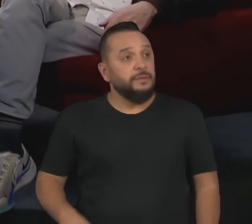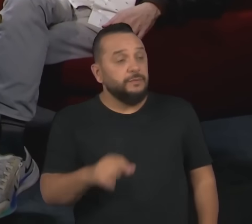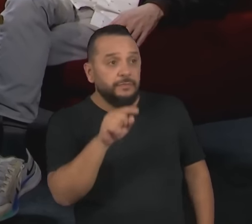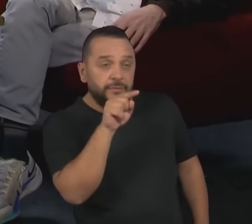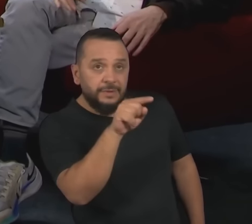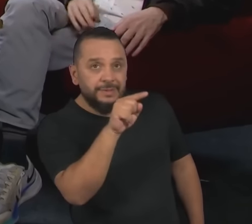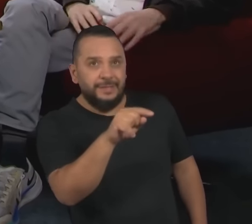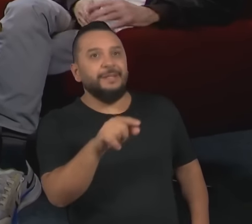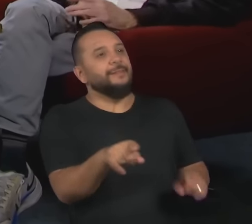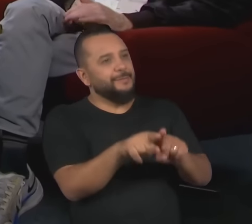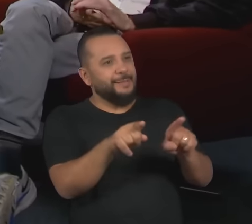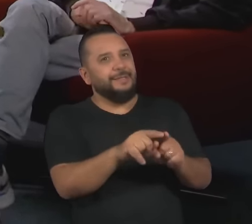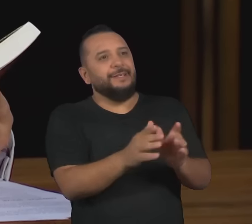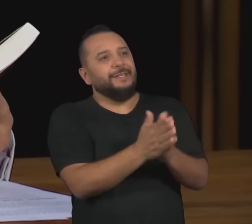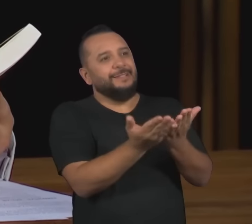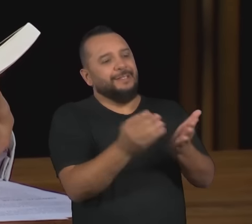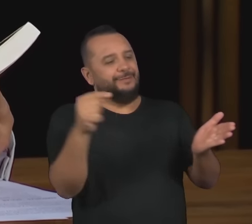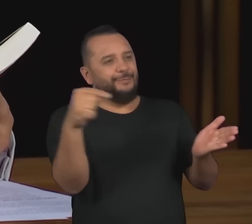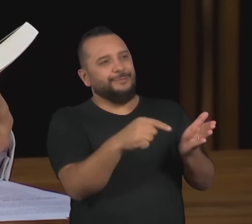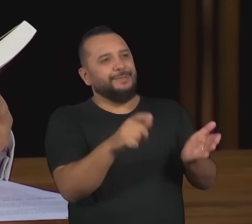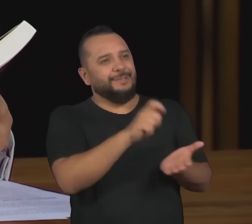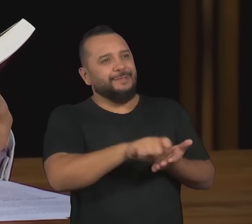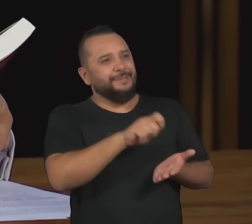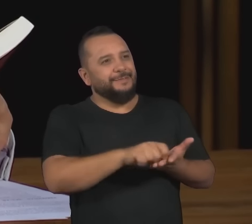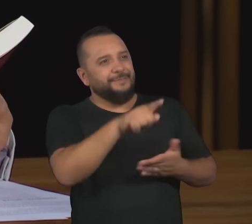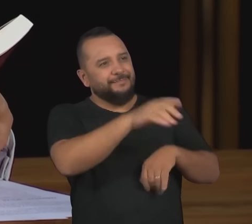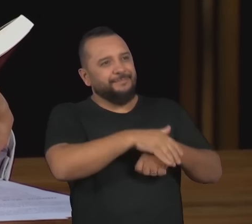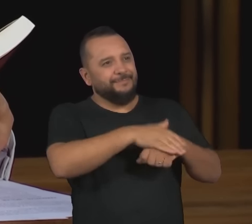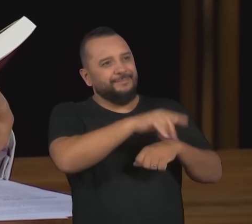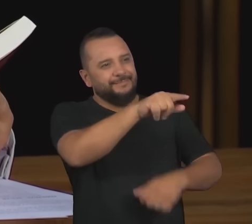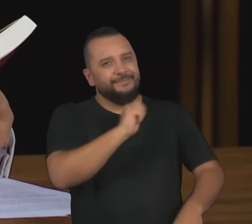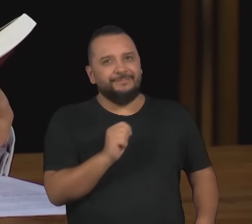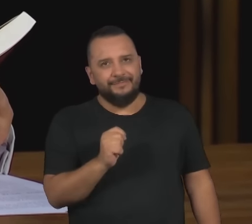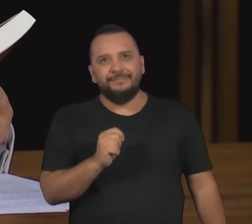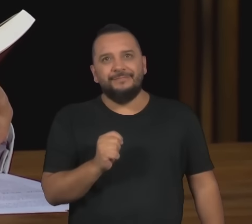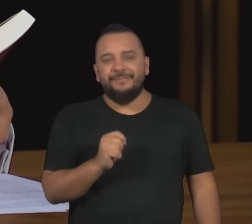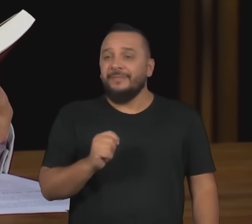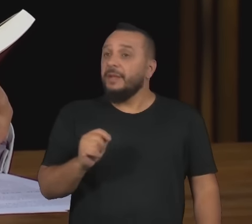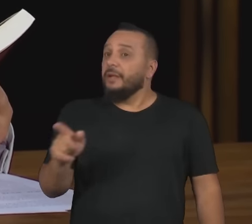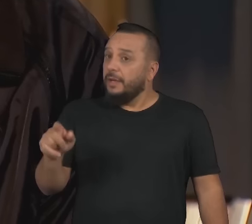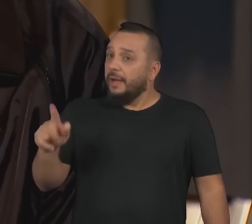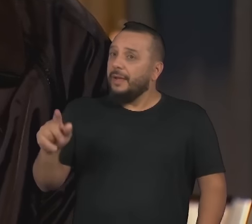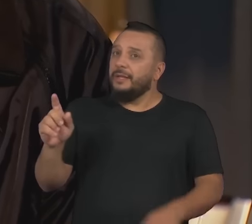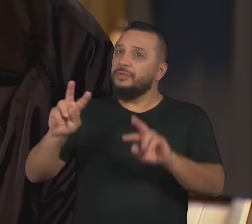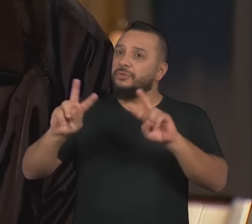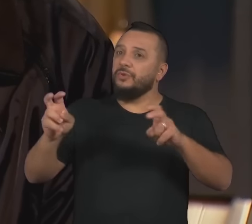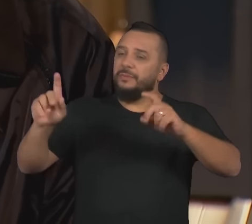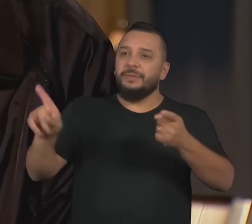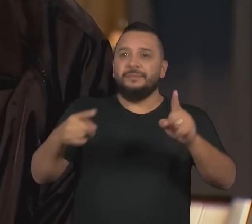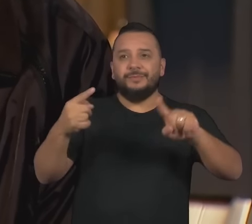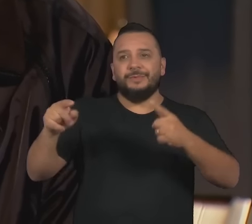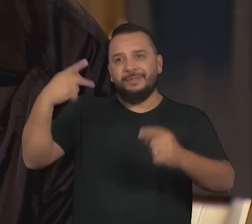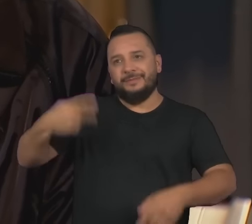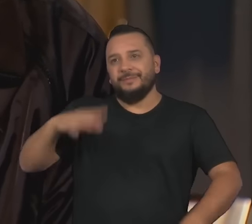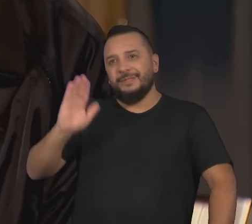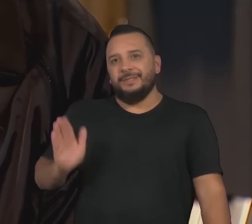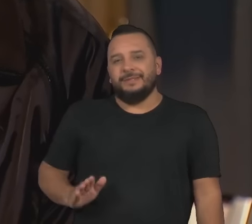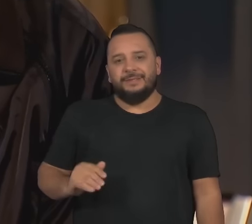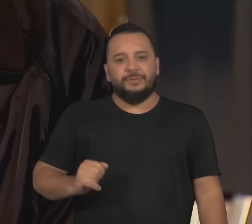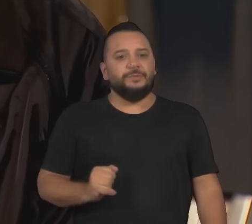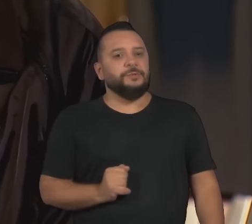livro, esse daqui. Esse livro. Que daqui a sobre pouco eu vou ensaio abrir com sobre ele. a canção brasileira. Ensaio sobre a